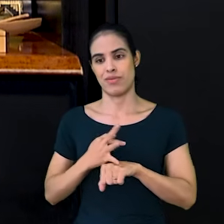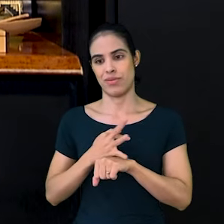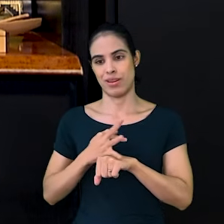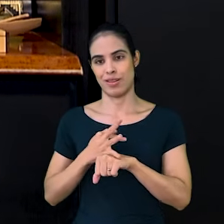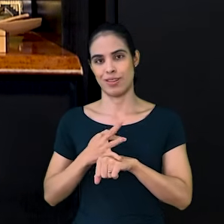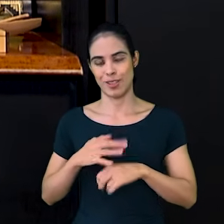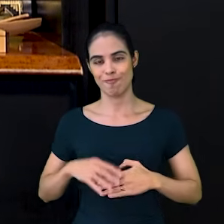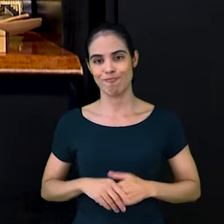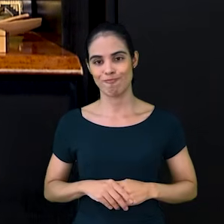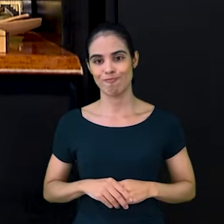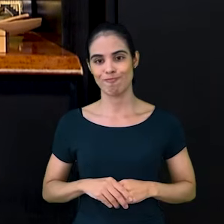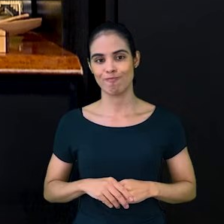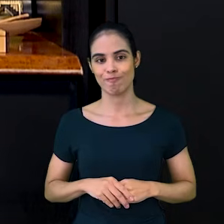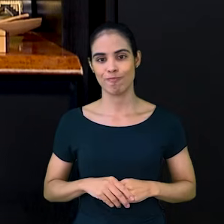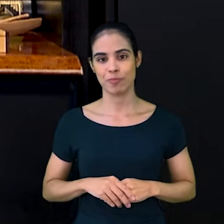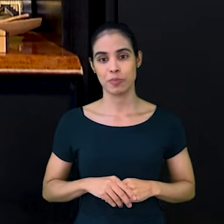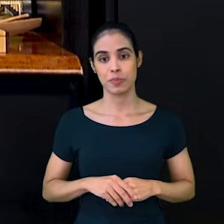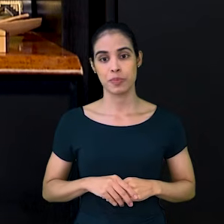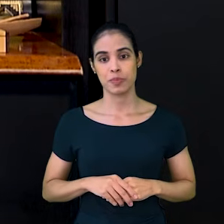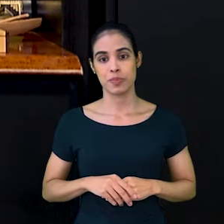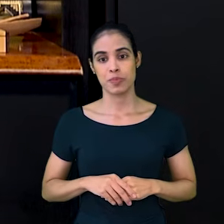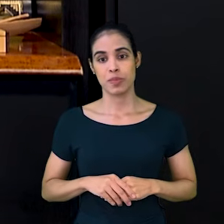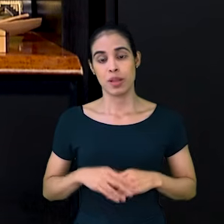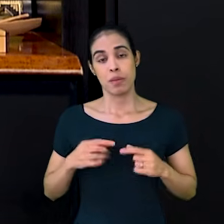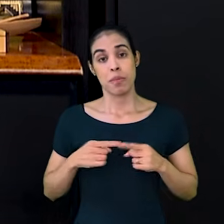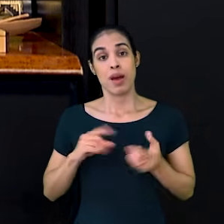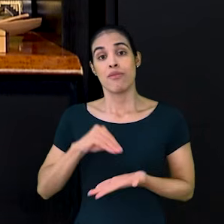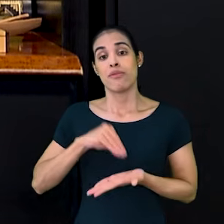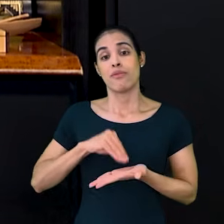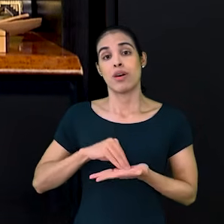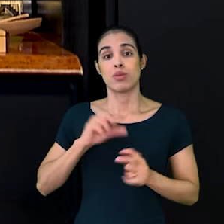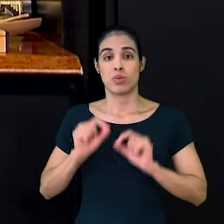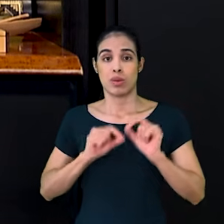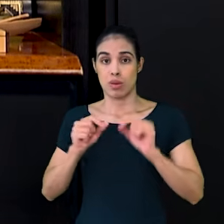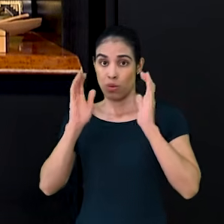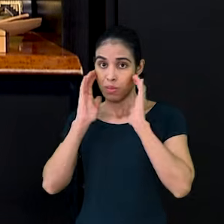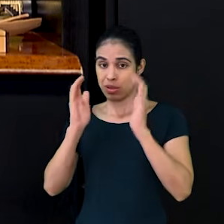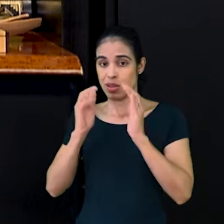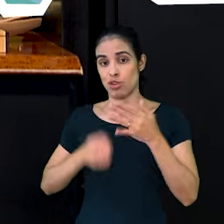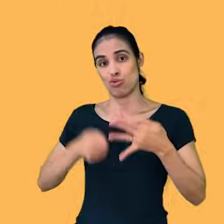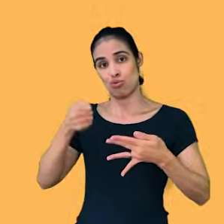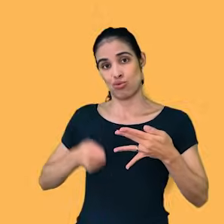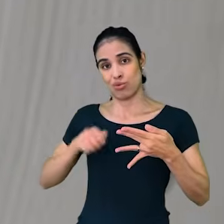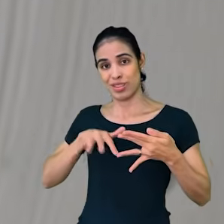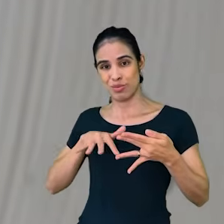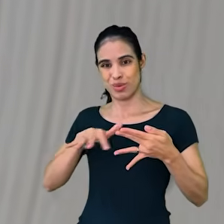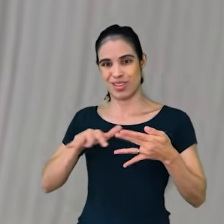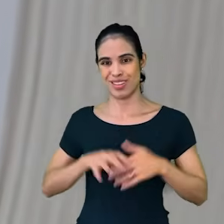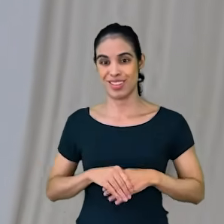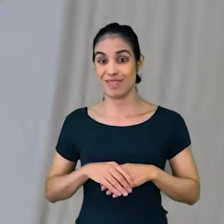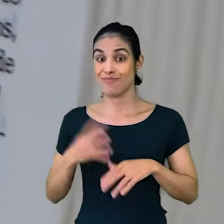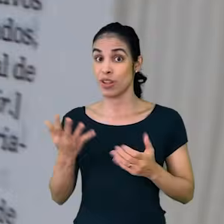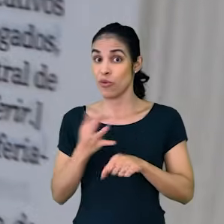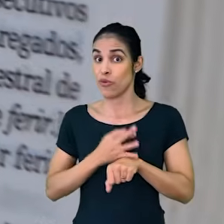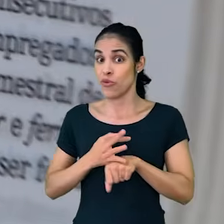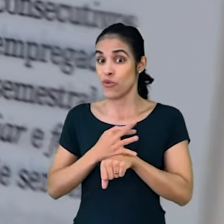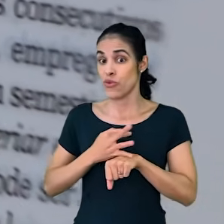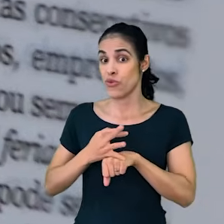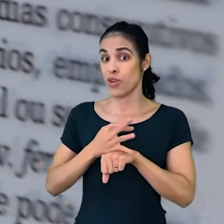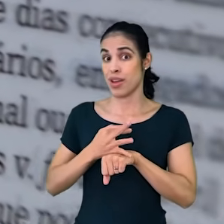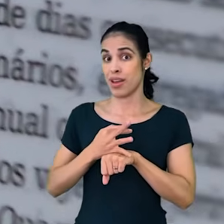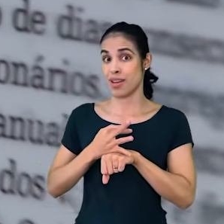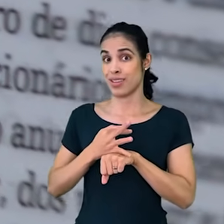férias, e o que falta é que se cumpra a jurisprudência. Férias, plural